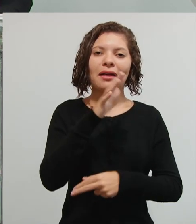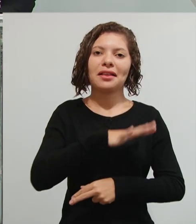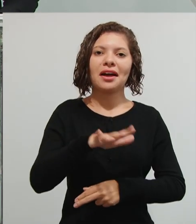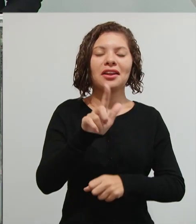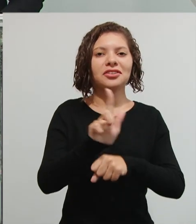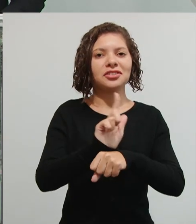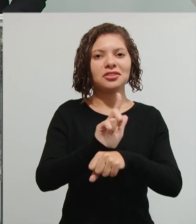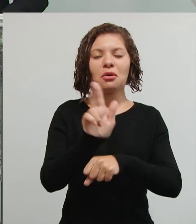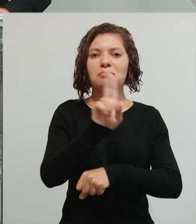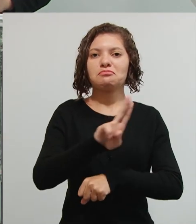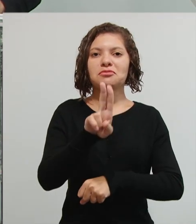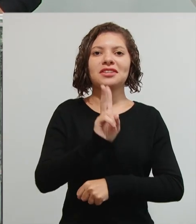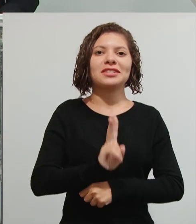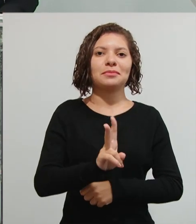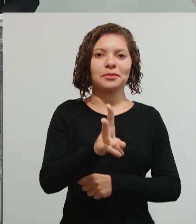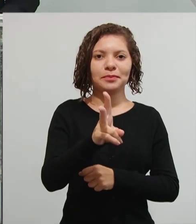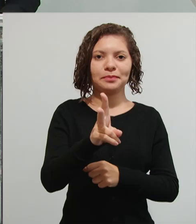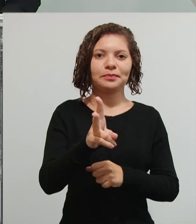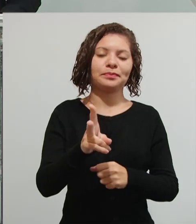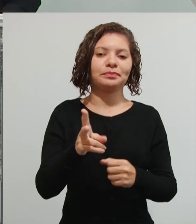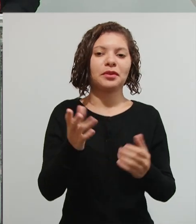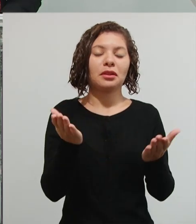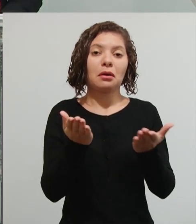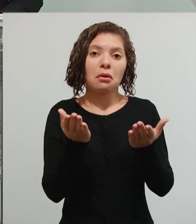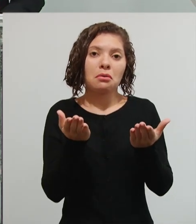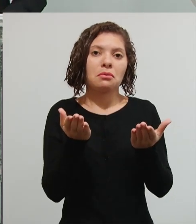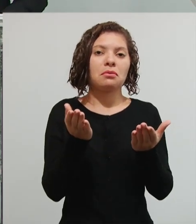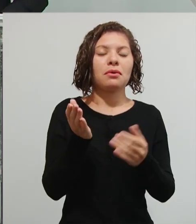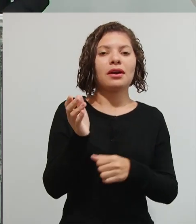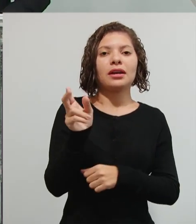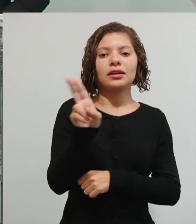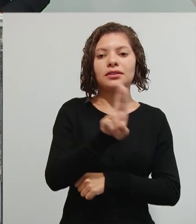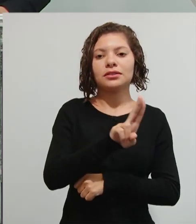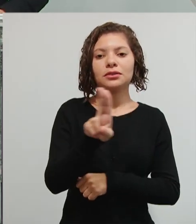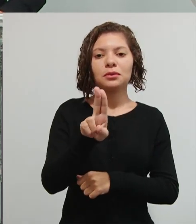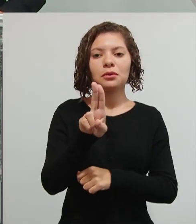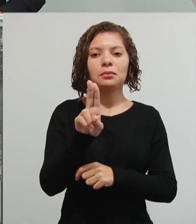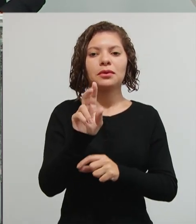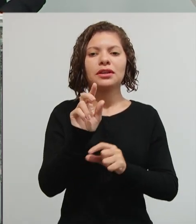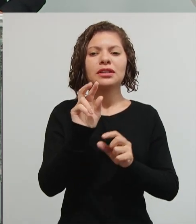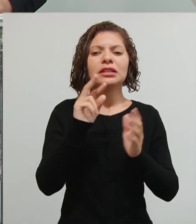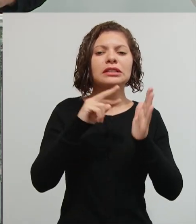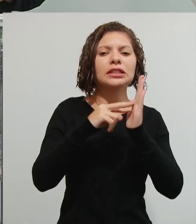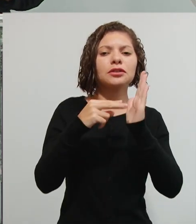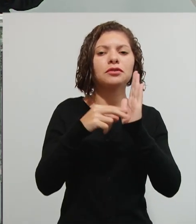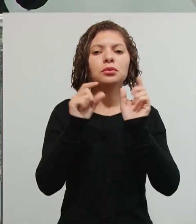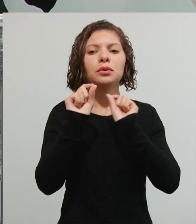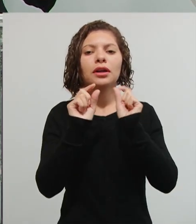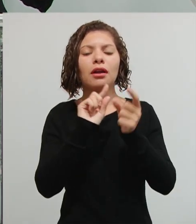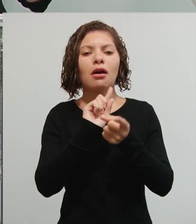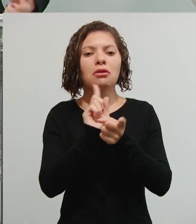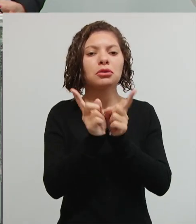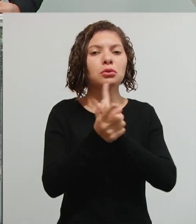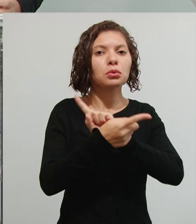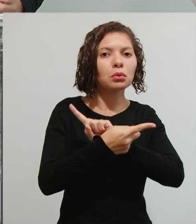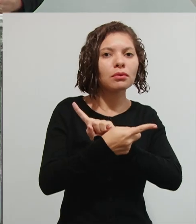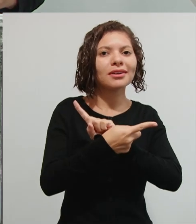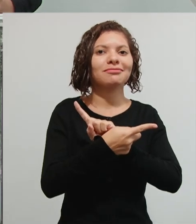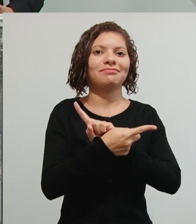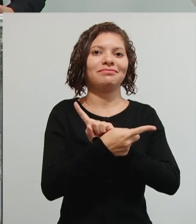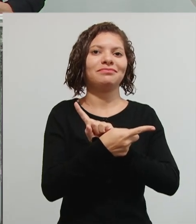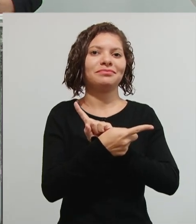hoje. Trade-off é um termo que tem a ver com trocas. A ideia de que para você fazer uma escolha, você